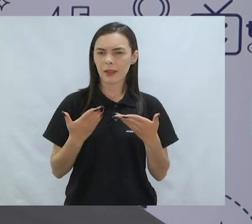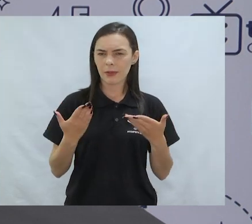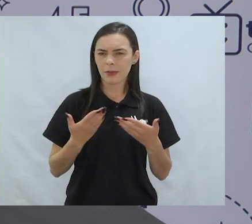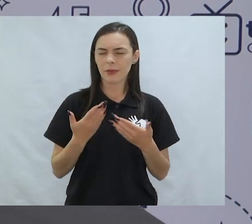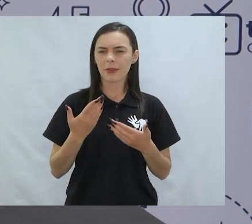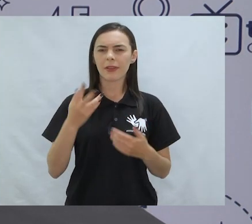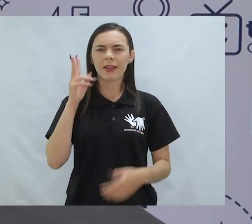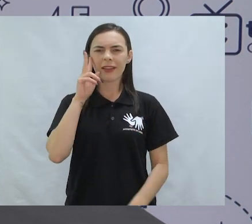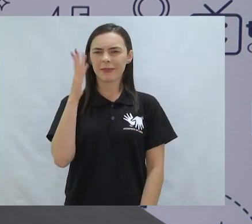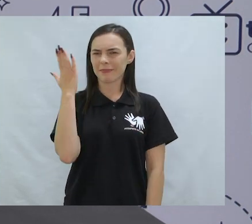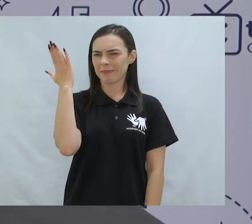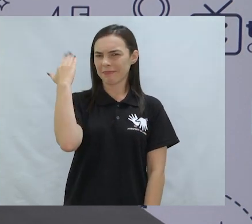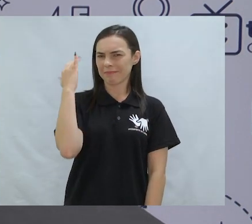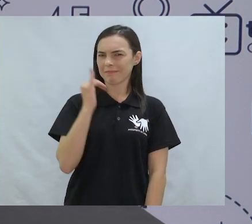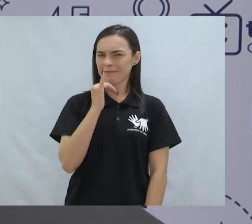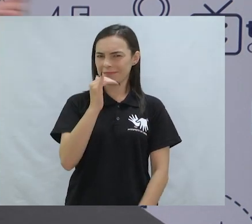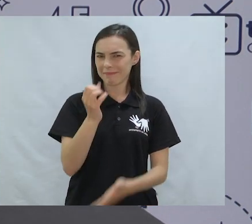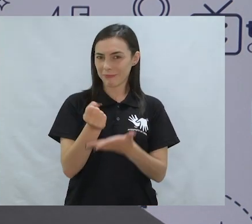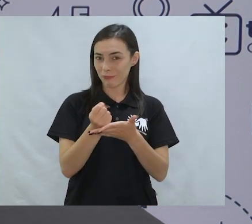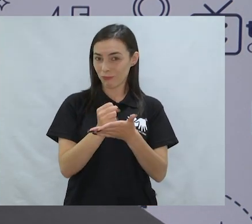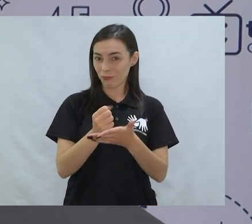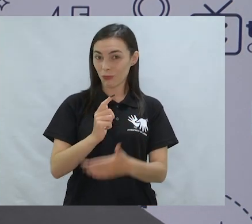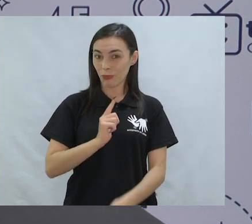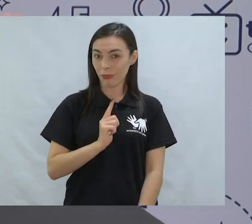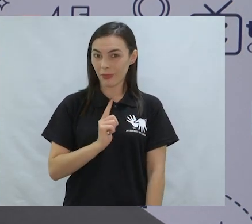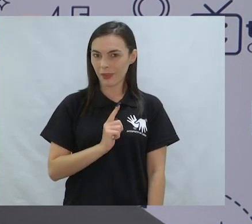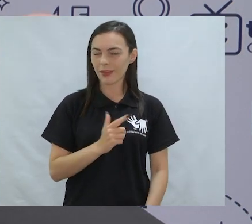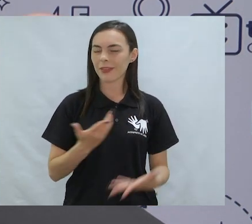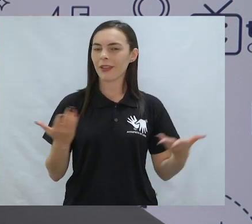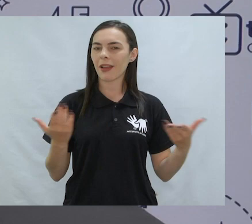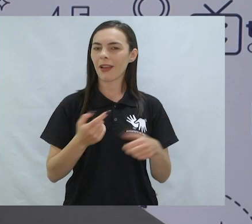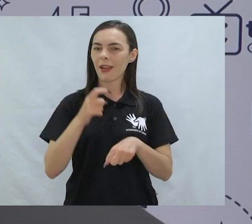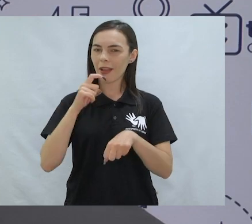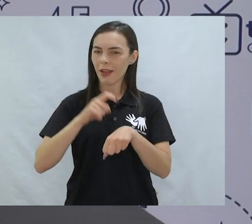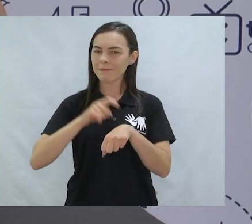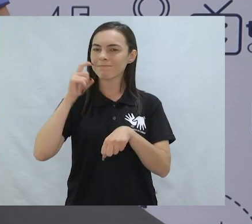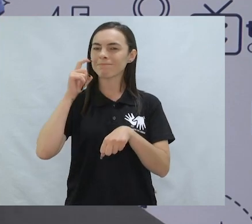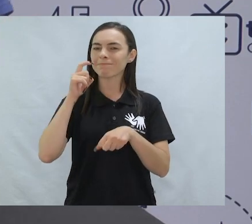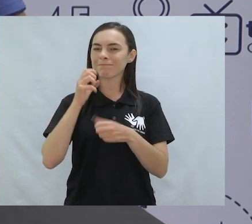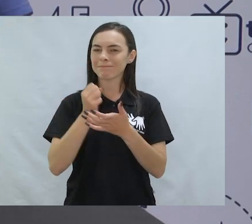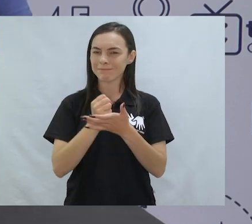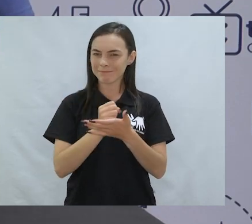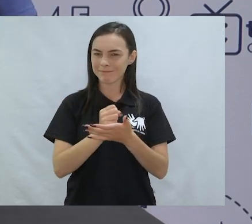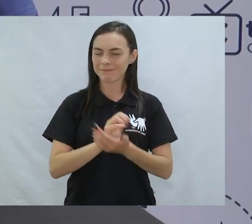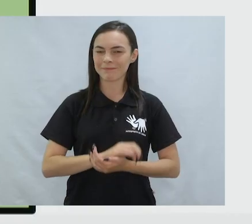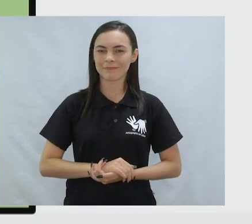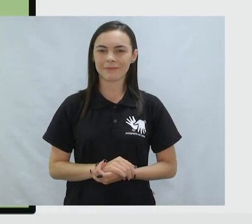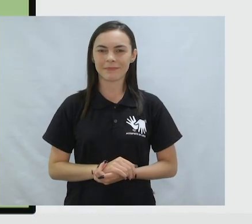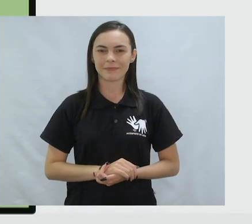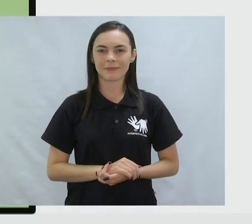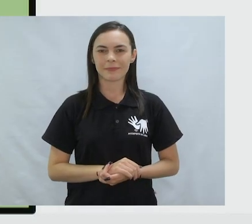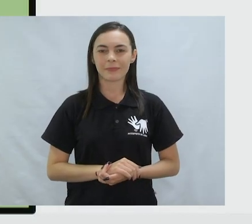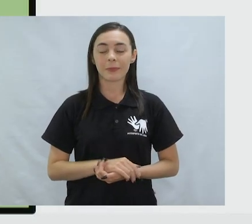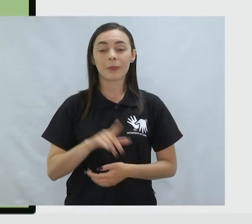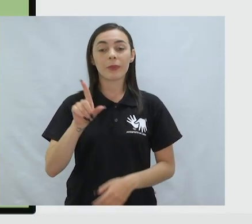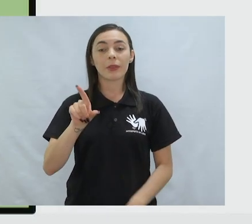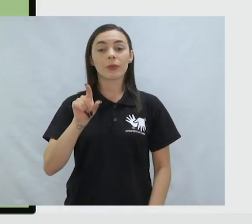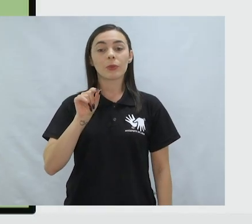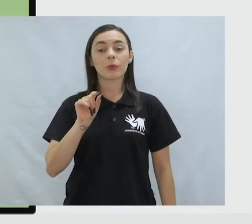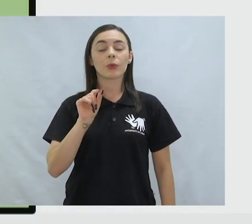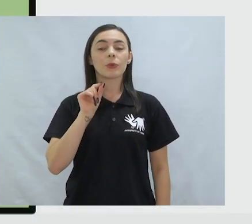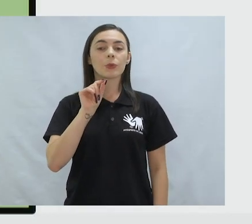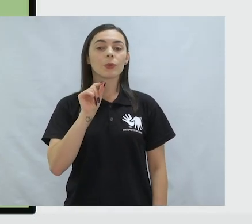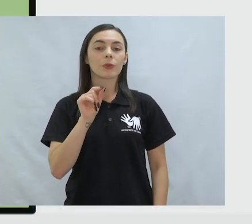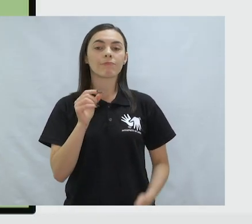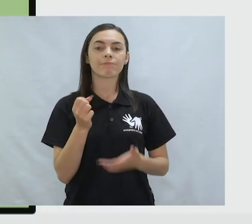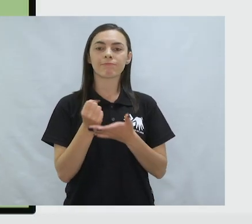que a professora tinha dito que a gente ia ter um jogo? Então, chegou o nosso momento do jogo. Então, nós escolhemos